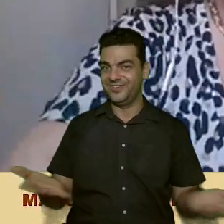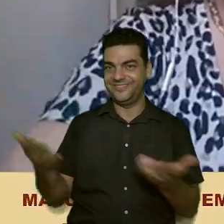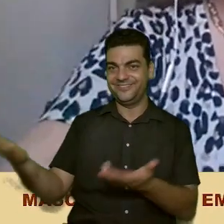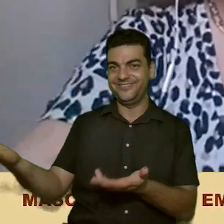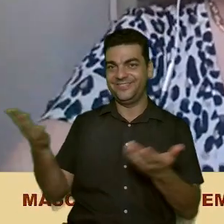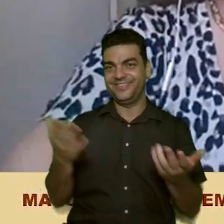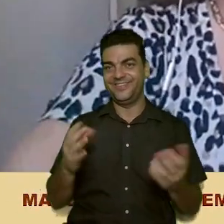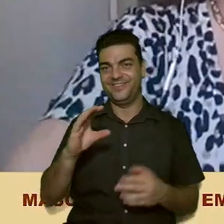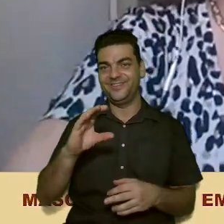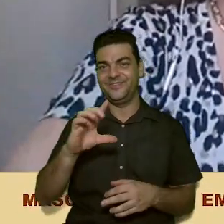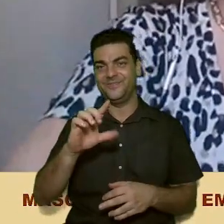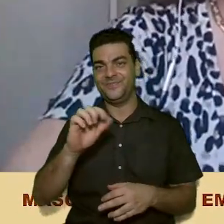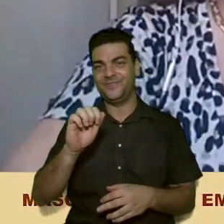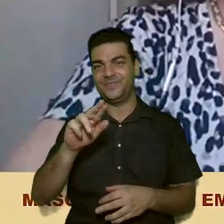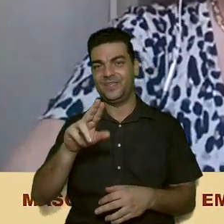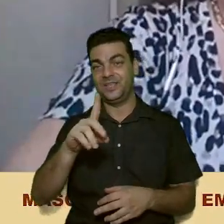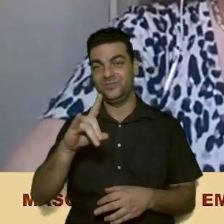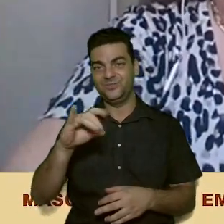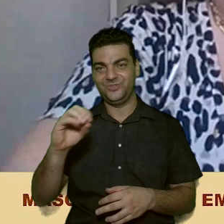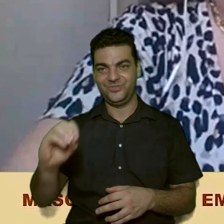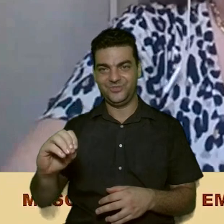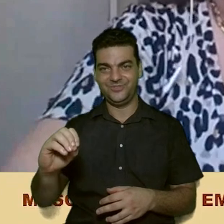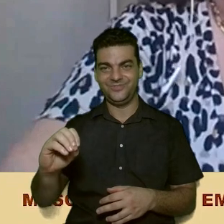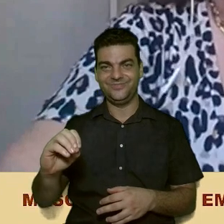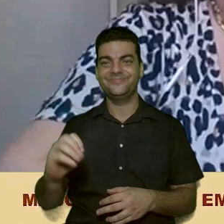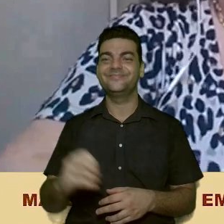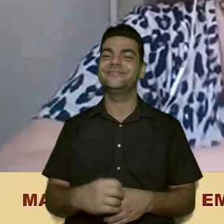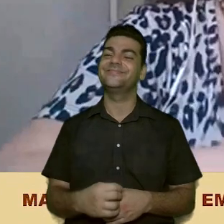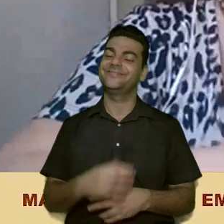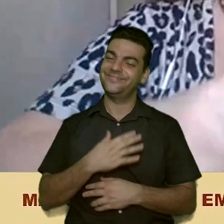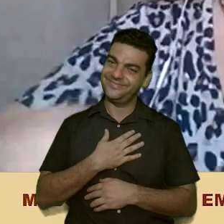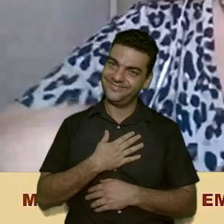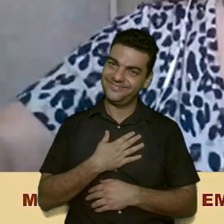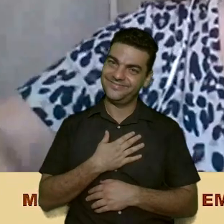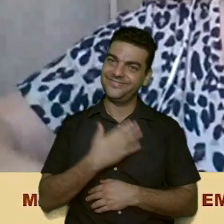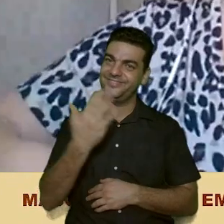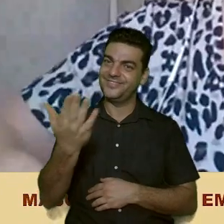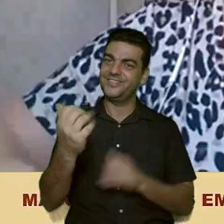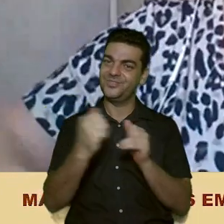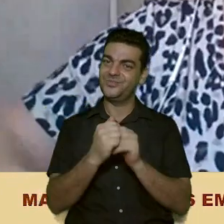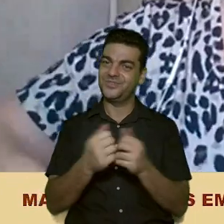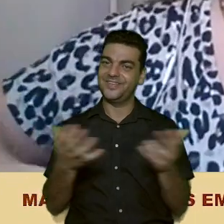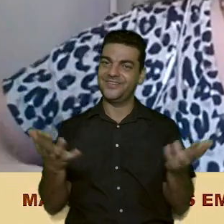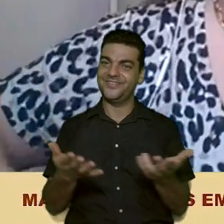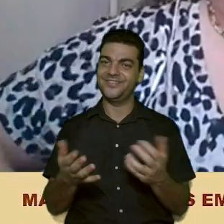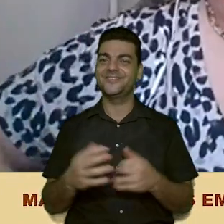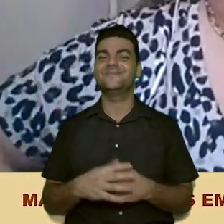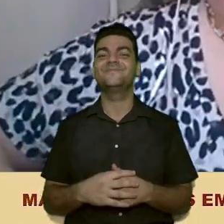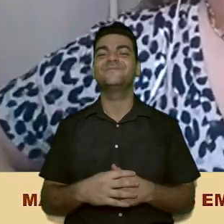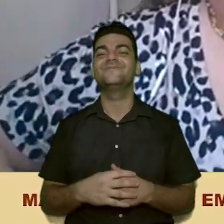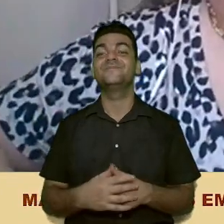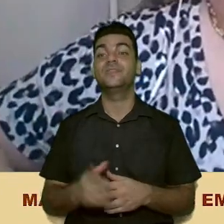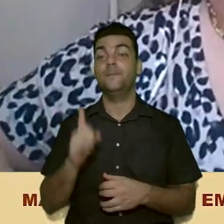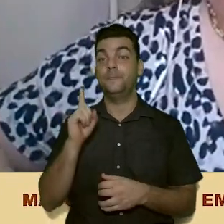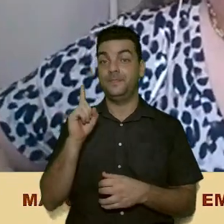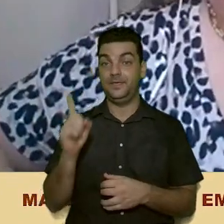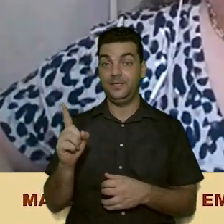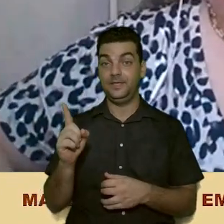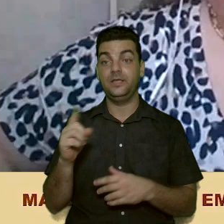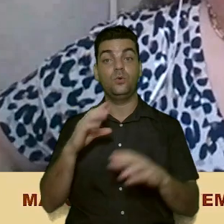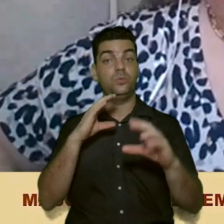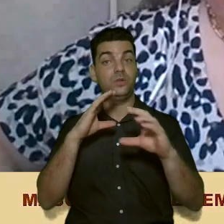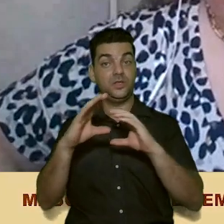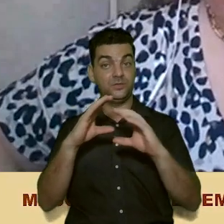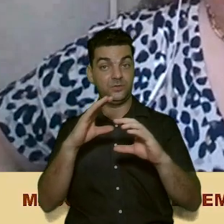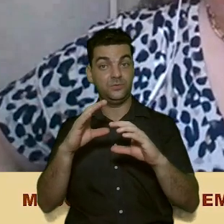o Cláudio Serva. Cláudio Serva, um prazer ter você aqui com a gente. O Cláudio Serva aqui é